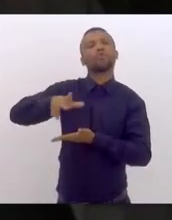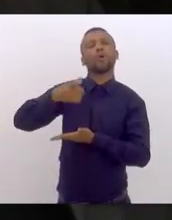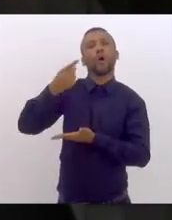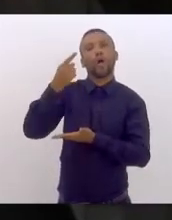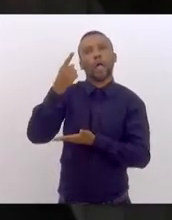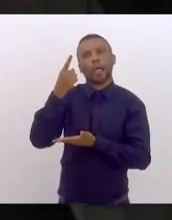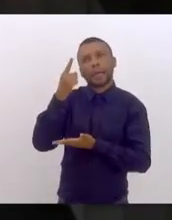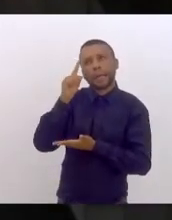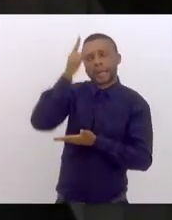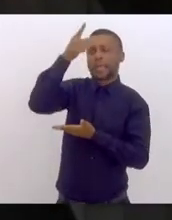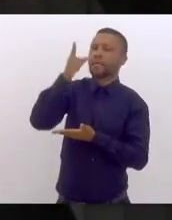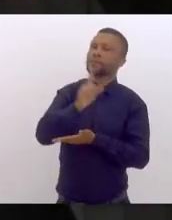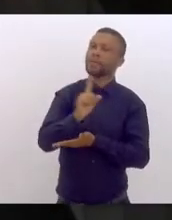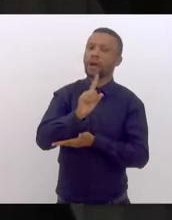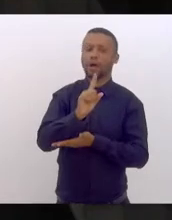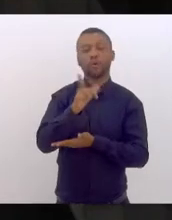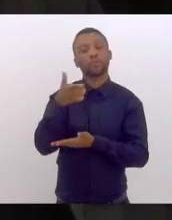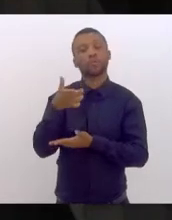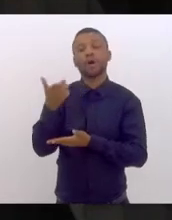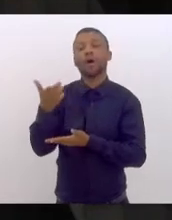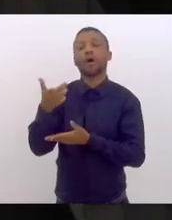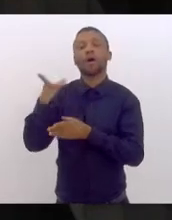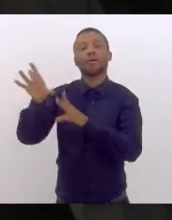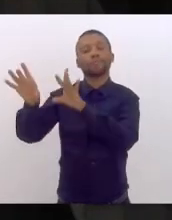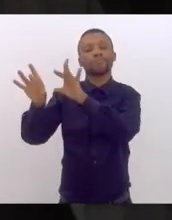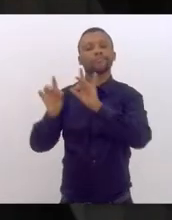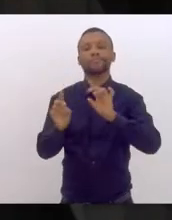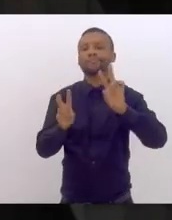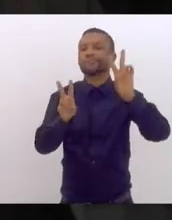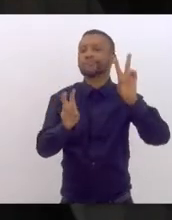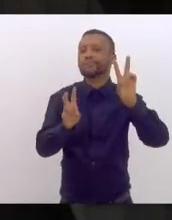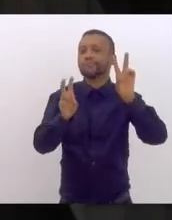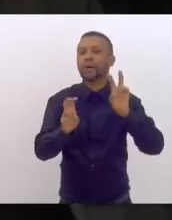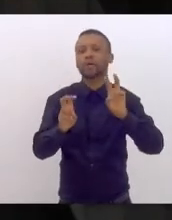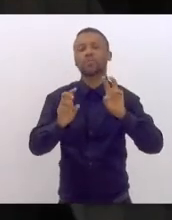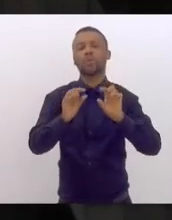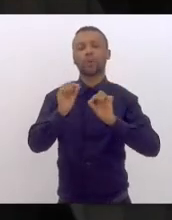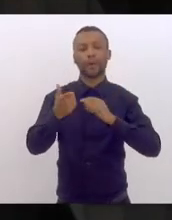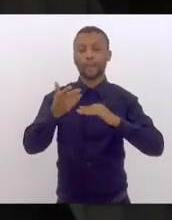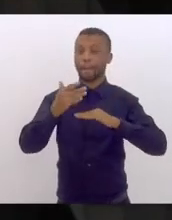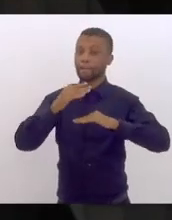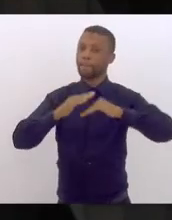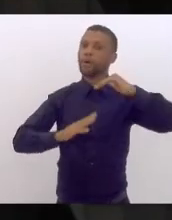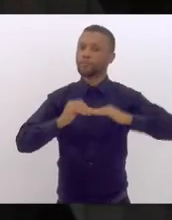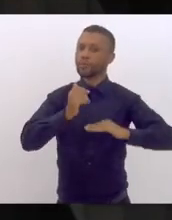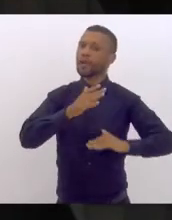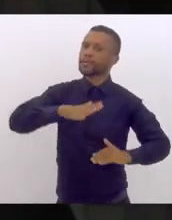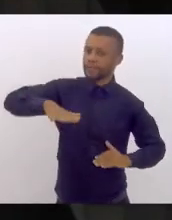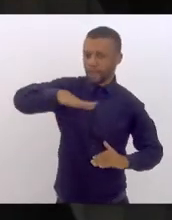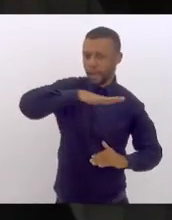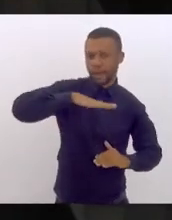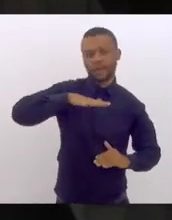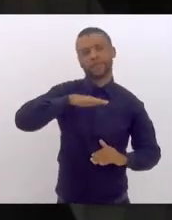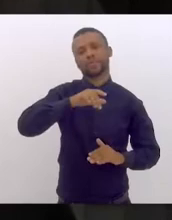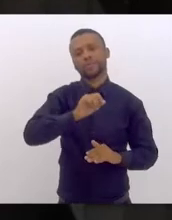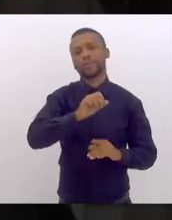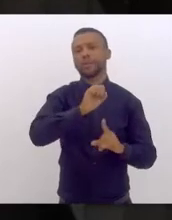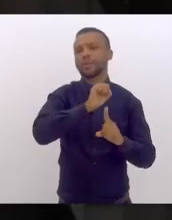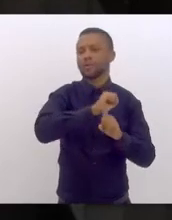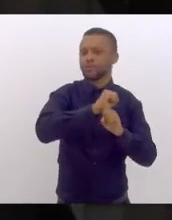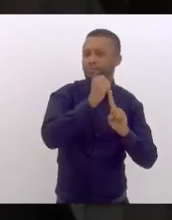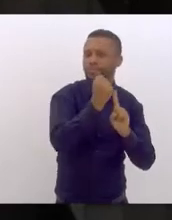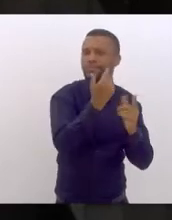sociólogos economistas diz ela ao longo dos anos criando a esse termo e que a nossa